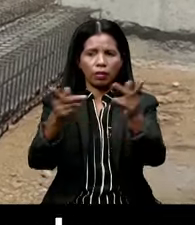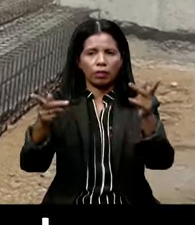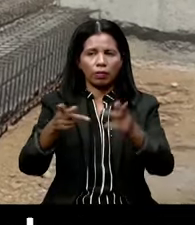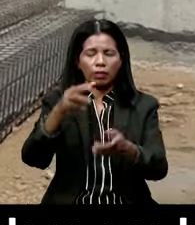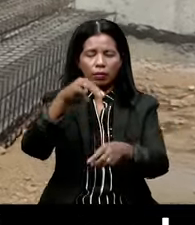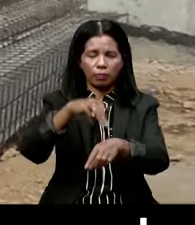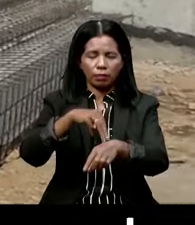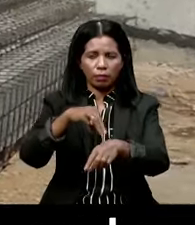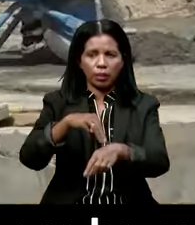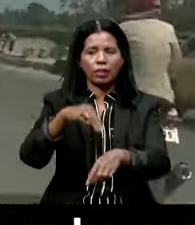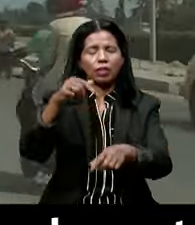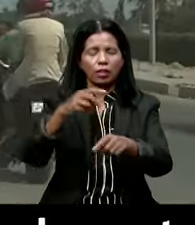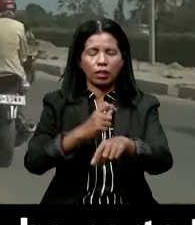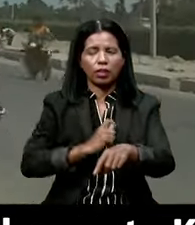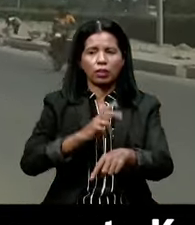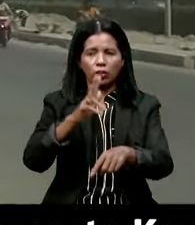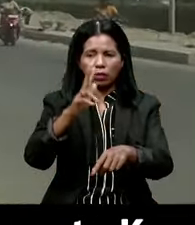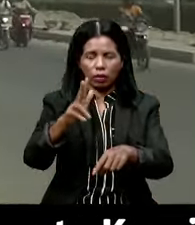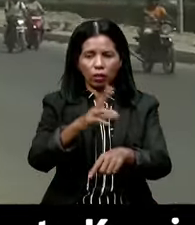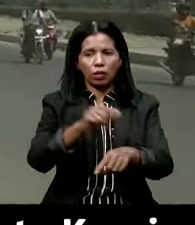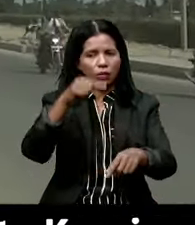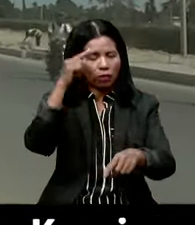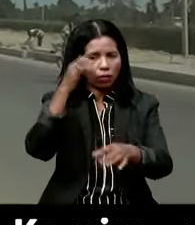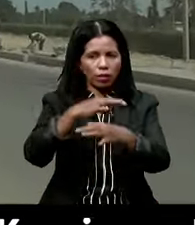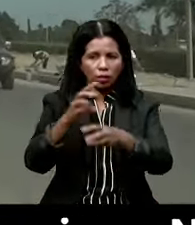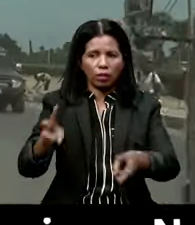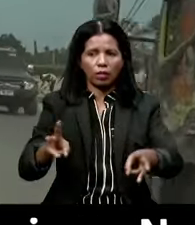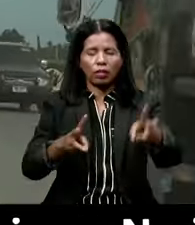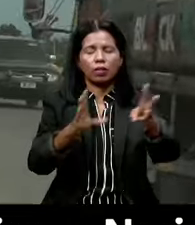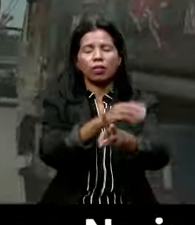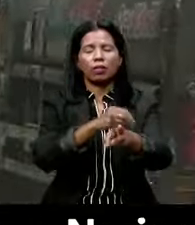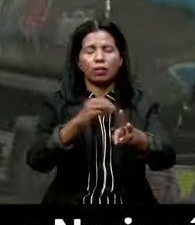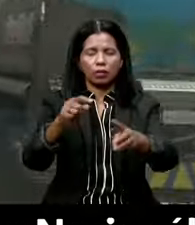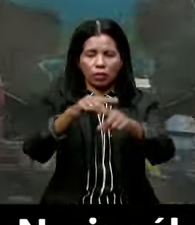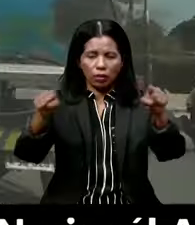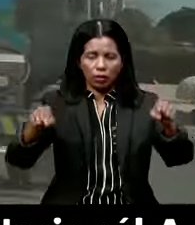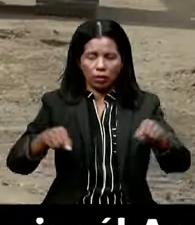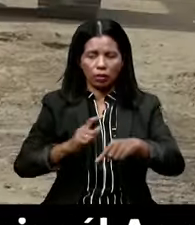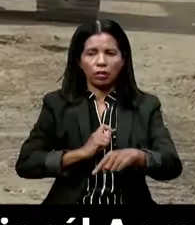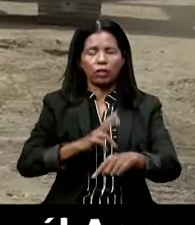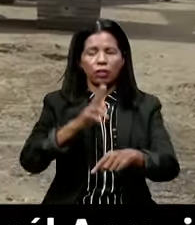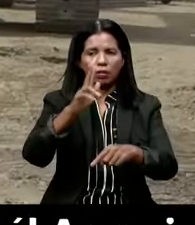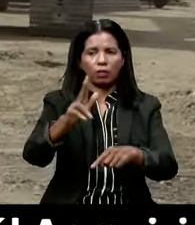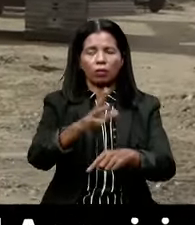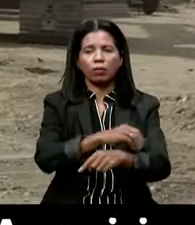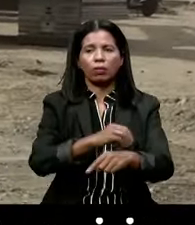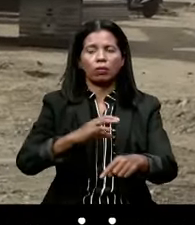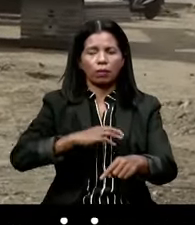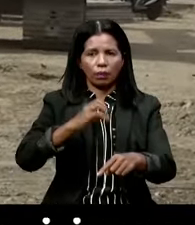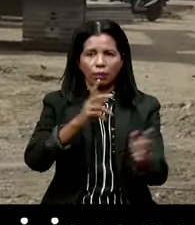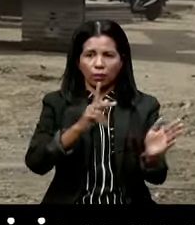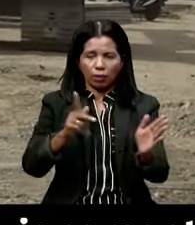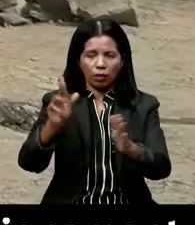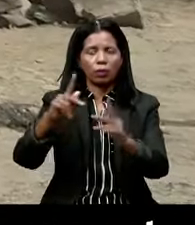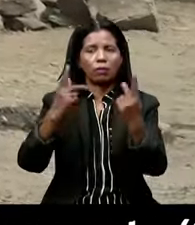e atacitolo, o governo mostra ralo alargamento da estrada Rússia Selama Data Antacitolo, Torotunda Comoro. Ter plano, a companhia